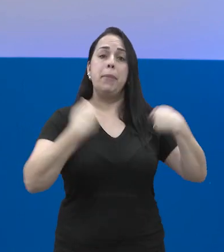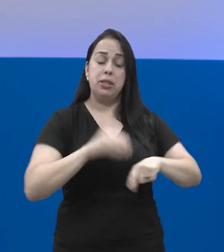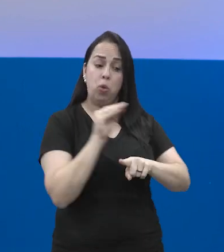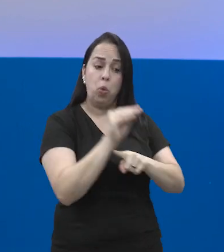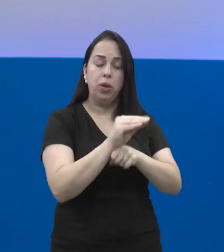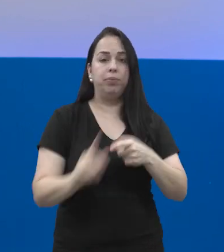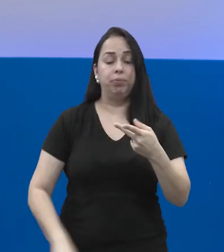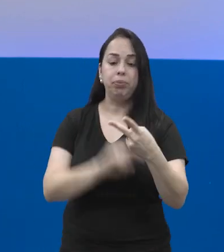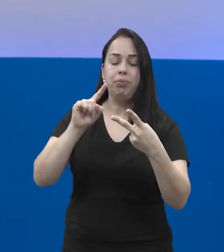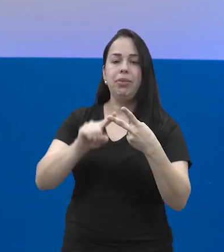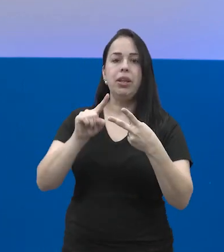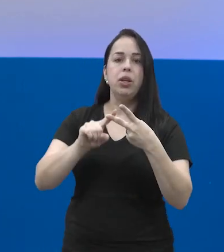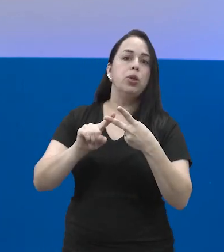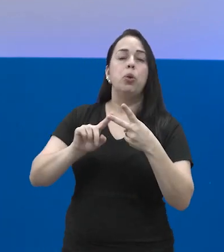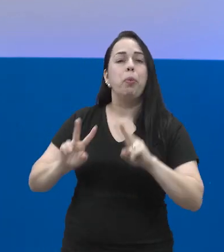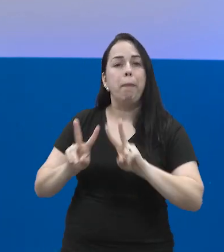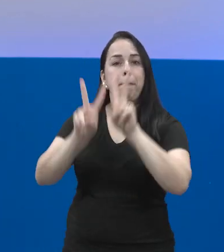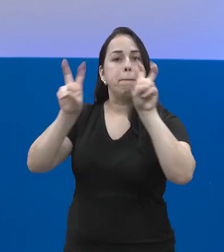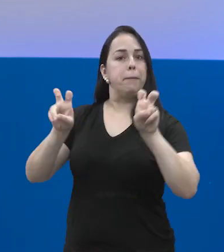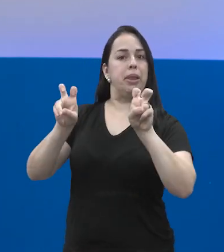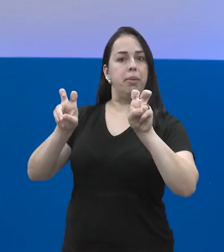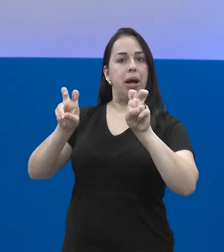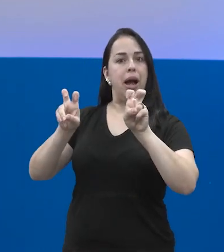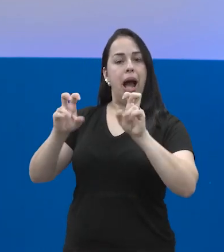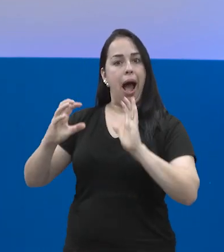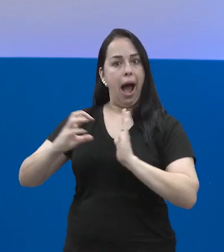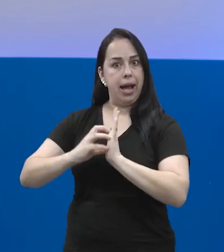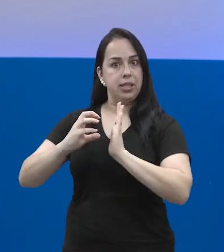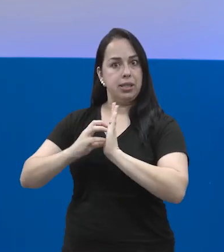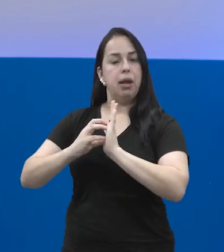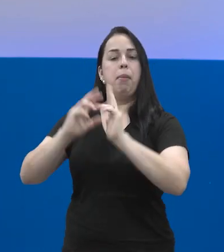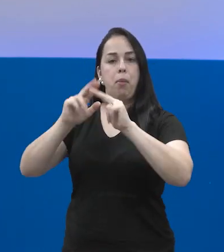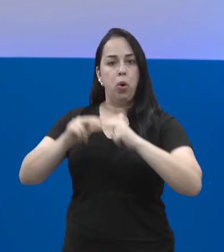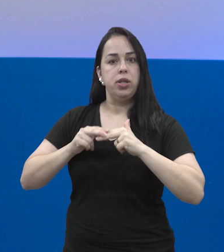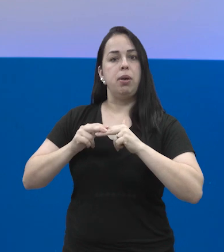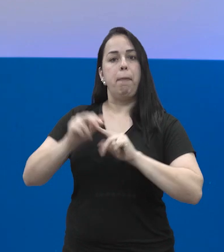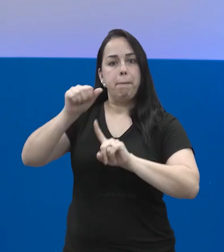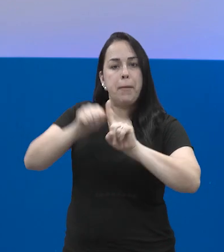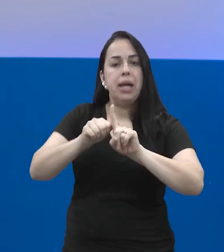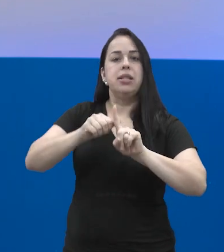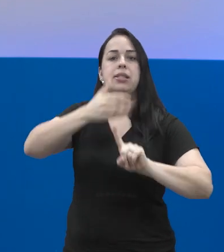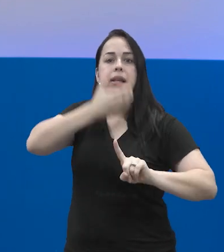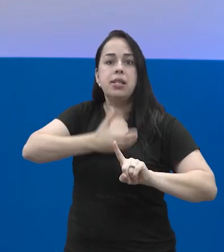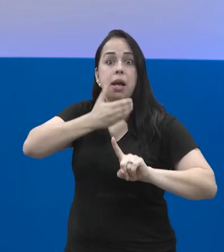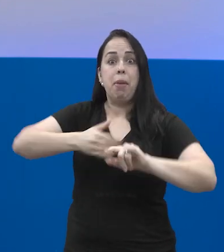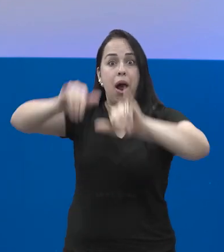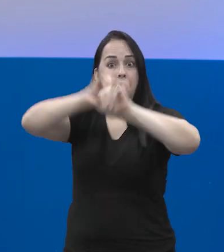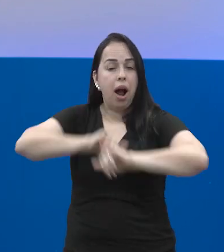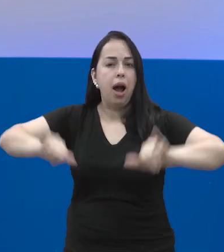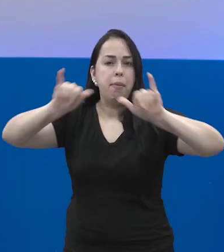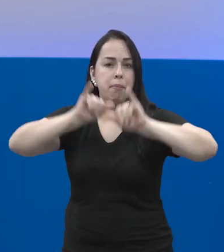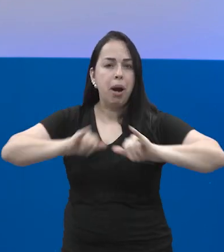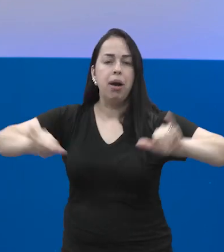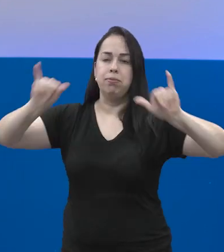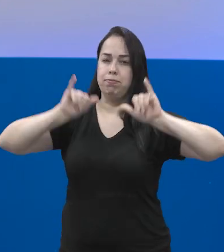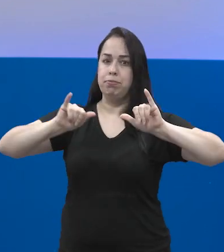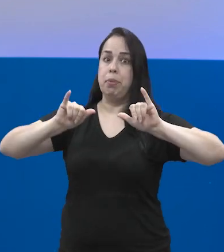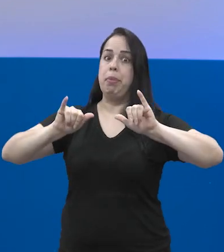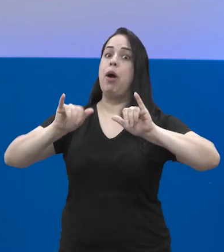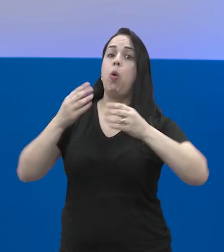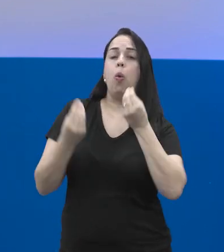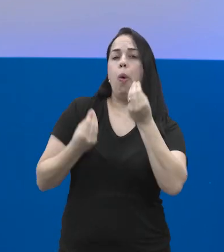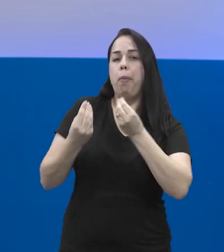aqui na cidade. Mês de luta contra a AIDS. Campanha Dezembro Vermelho chama a atenção para as medidas